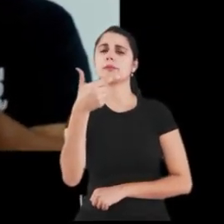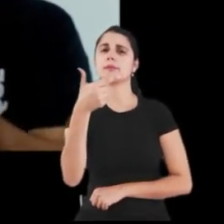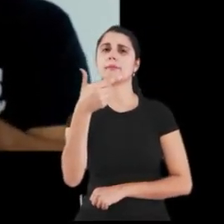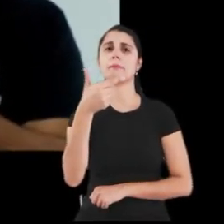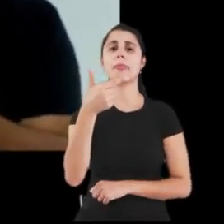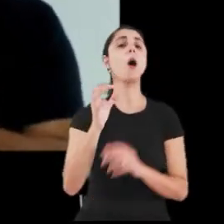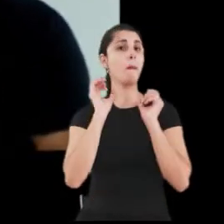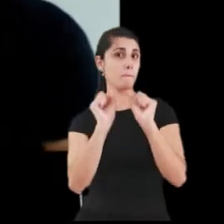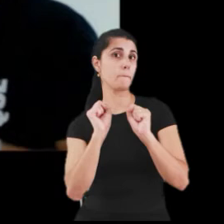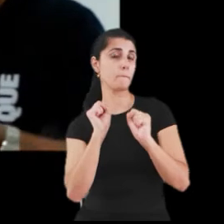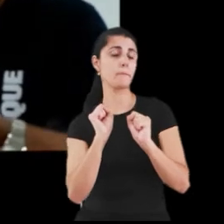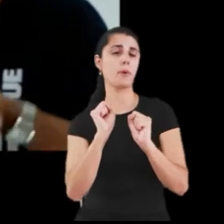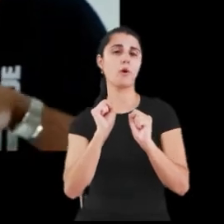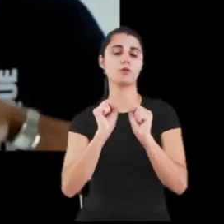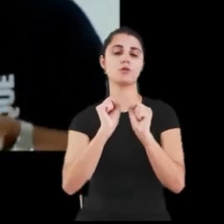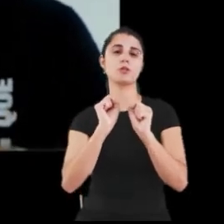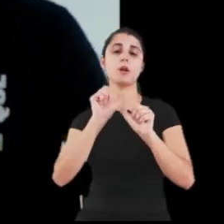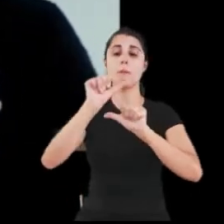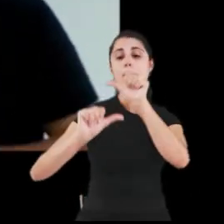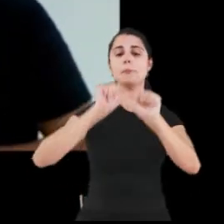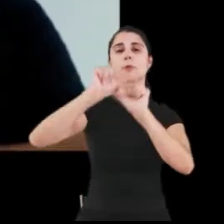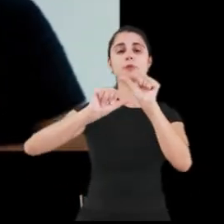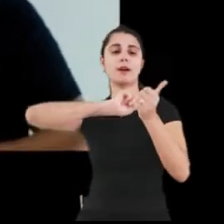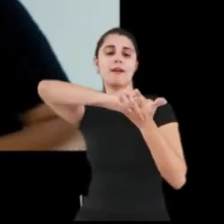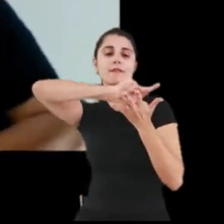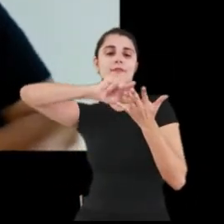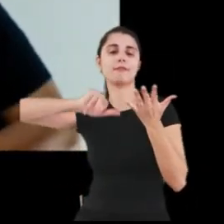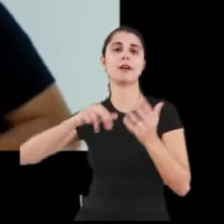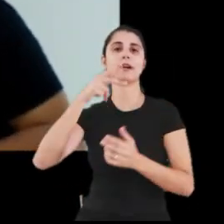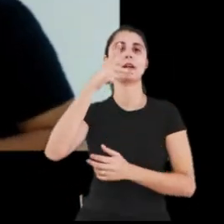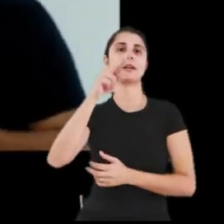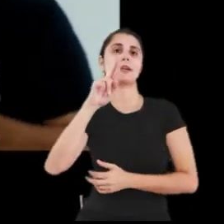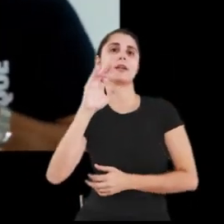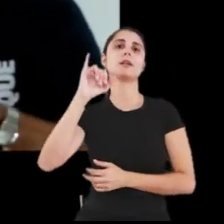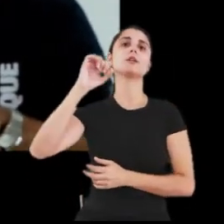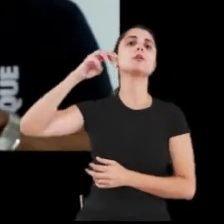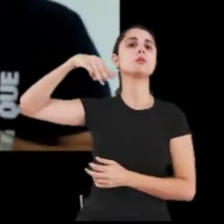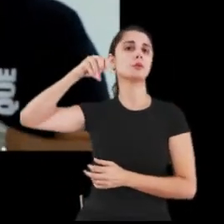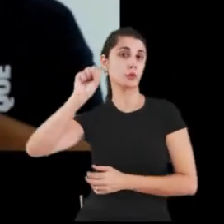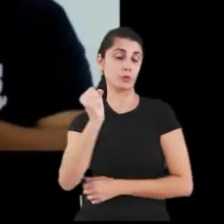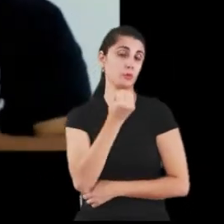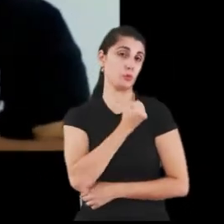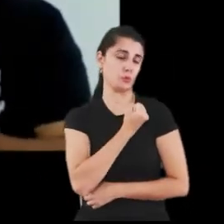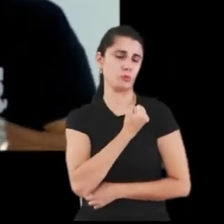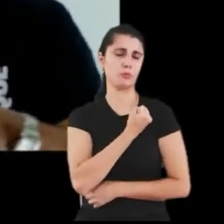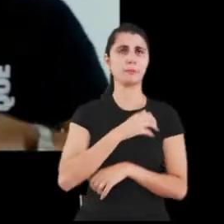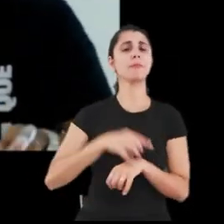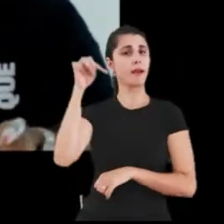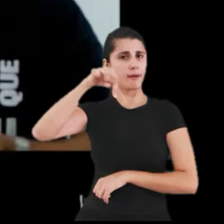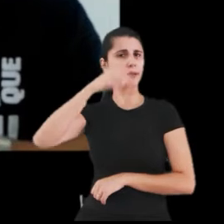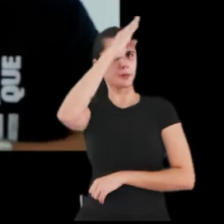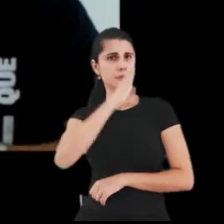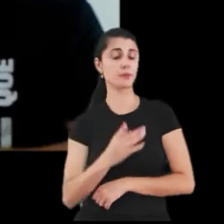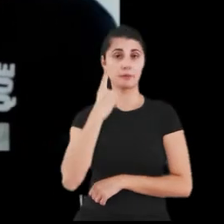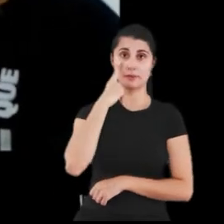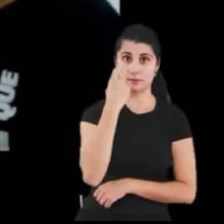número composto 42 e quebrá-lo em vários fatores primos. Um dos procedimentos interessantes que nós fazemos